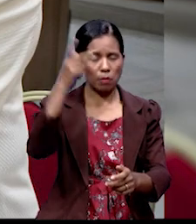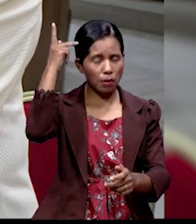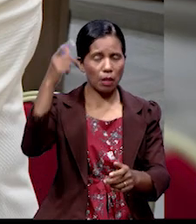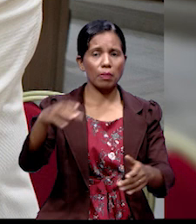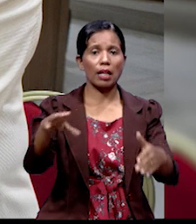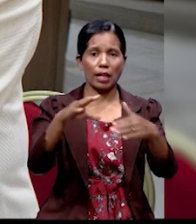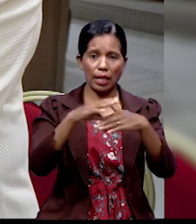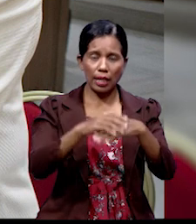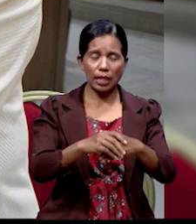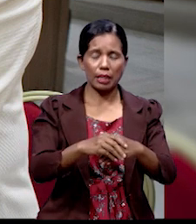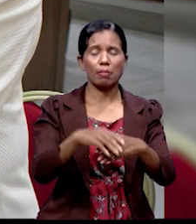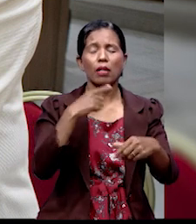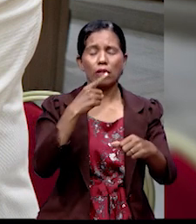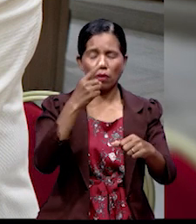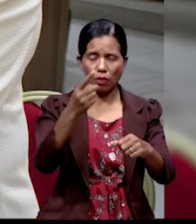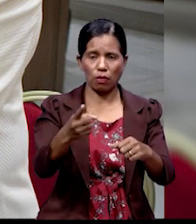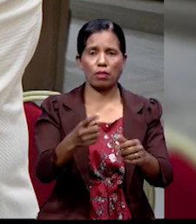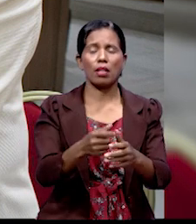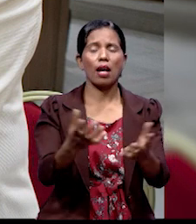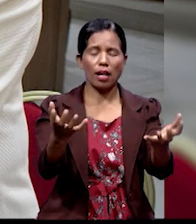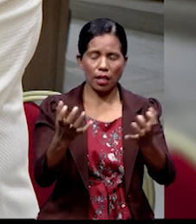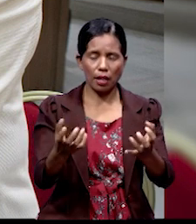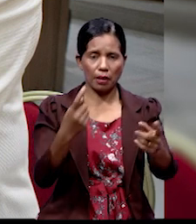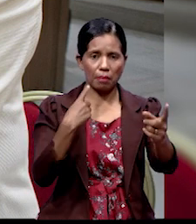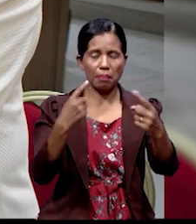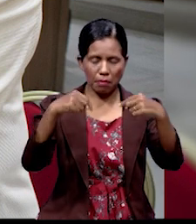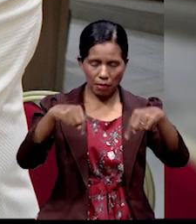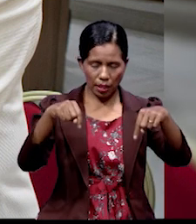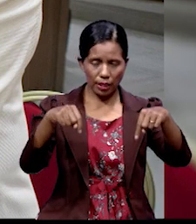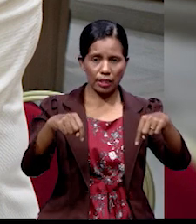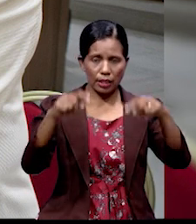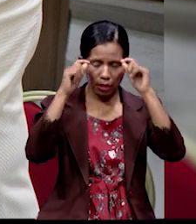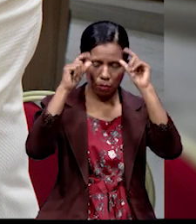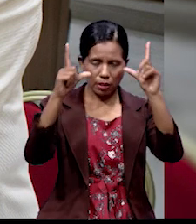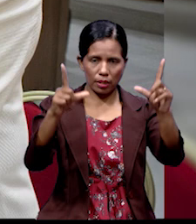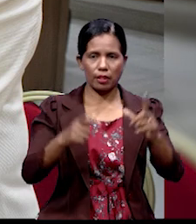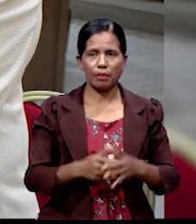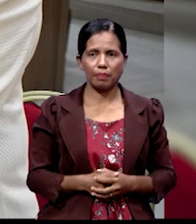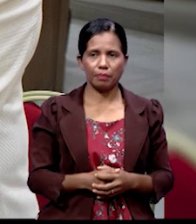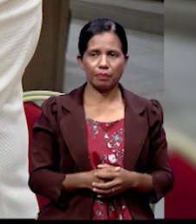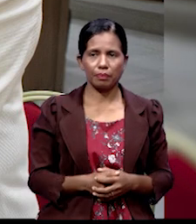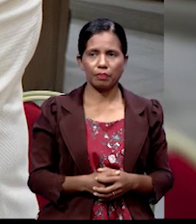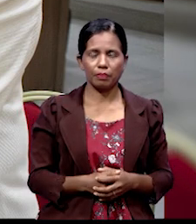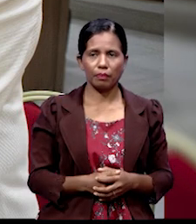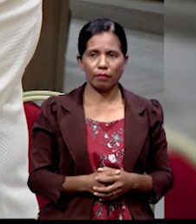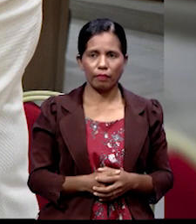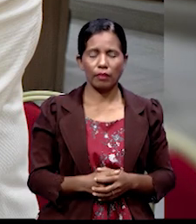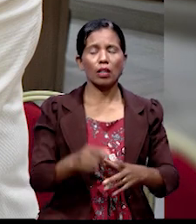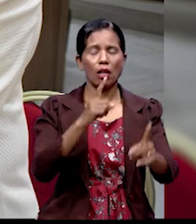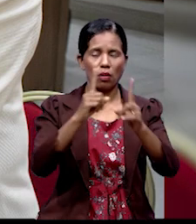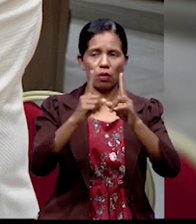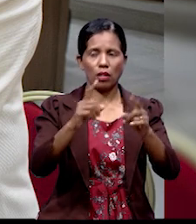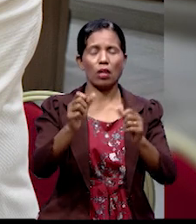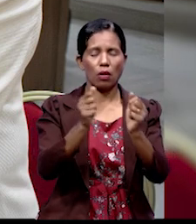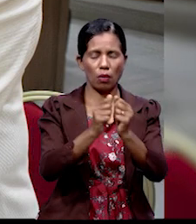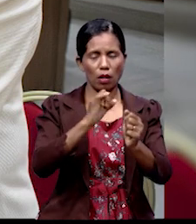simpatia bot, ba Timor-Leste, no hakarak halau viazeng mai nasang RDT aline. E quando nia mai kuliau hau, ame